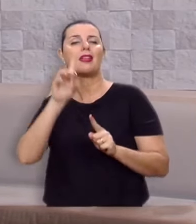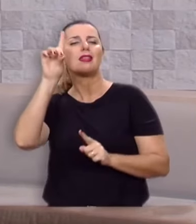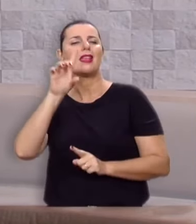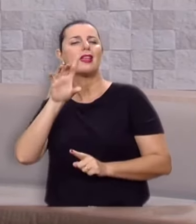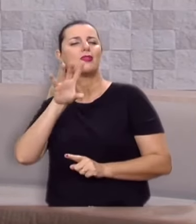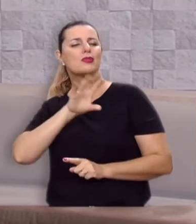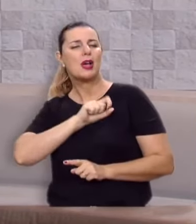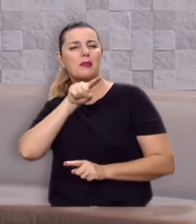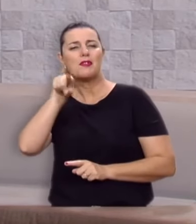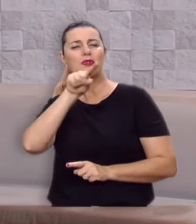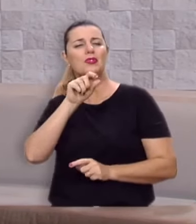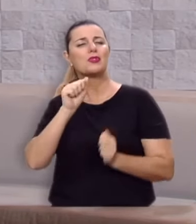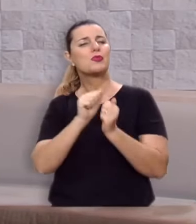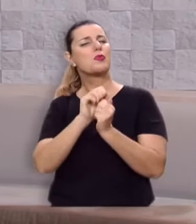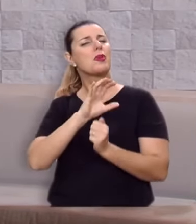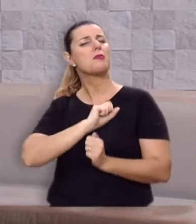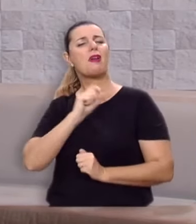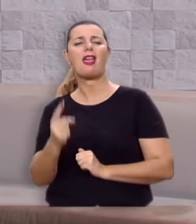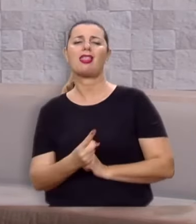você com amor eterno.